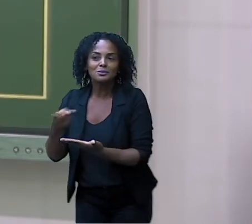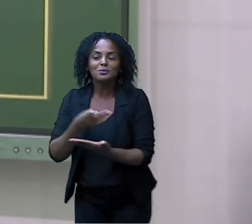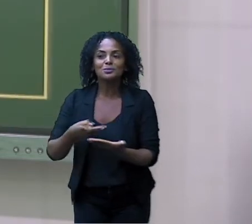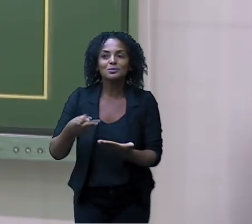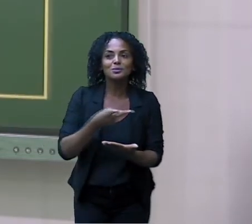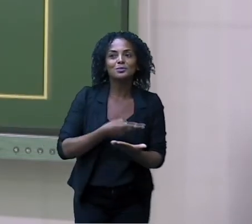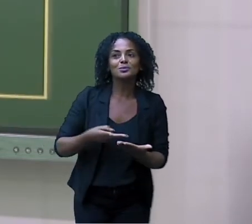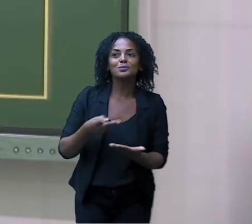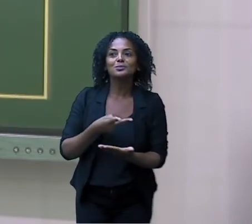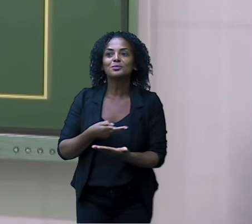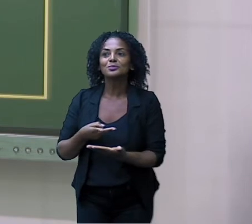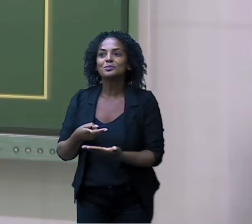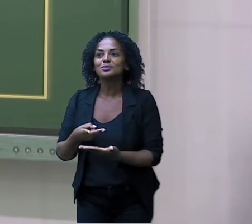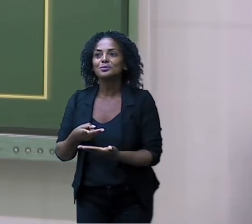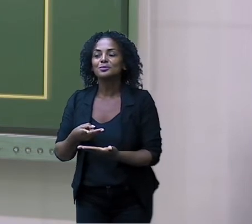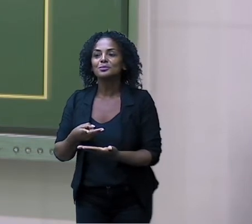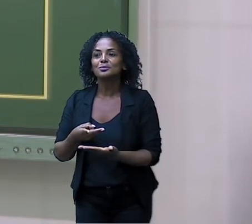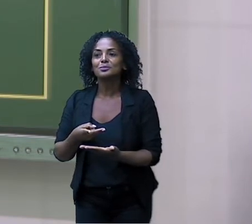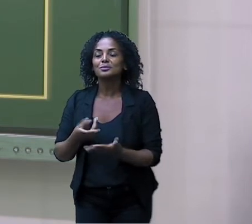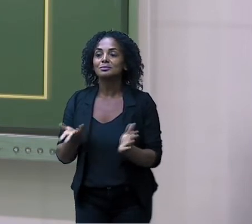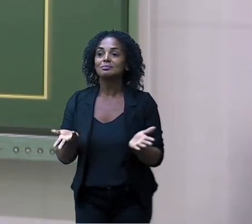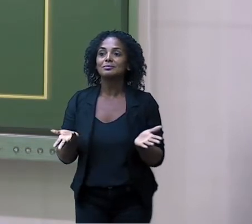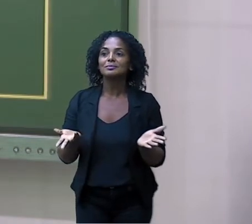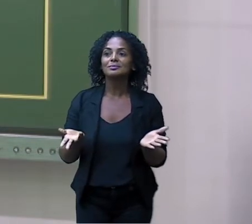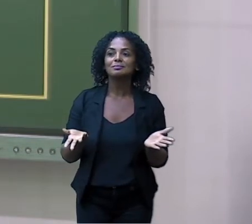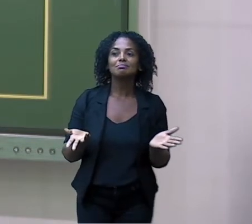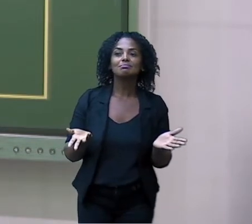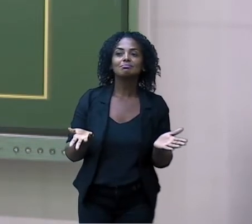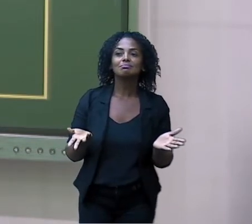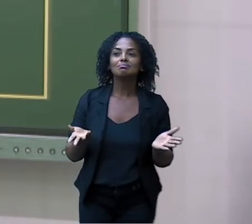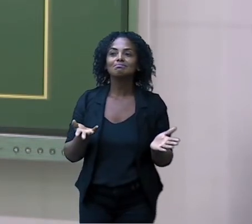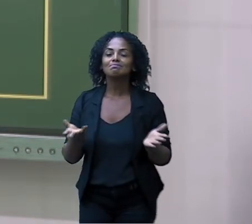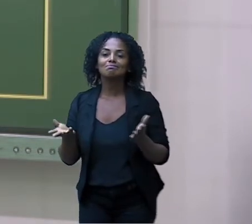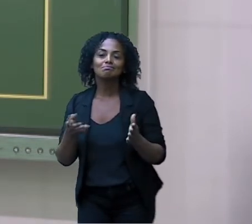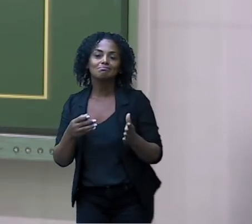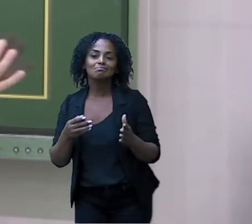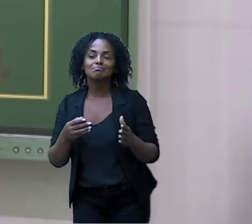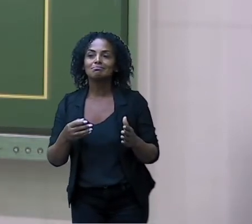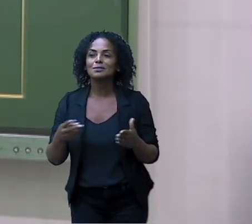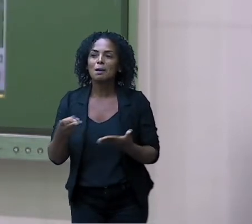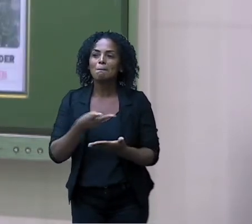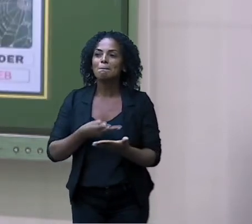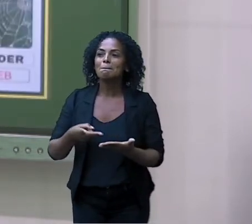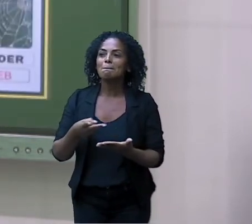Você consegue. Vaca, cão, vaca.